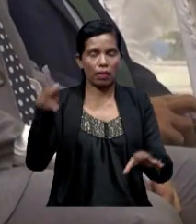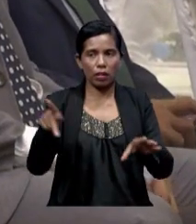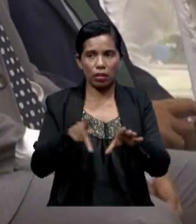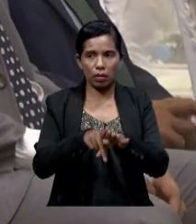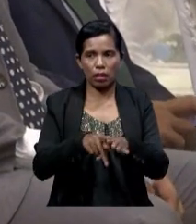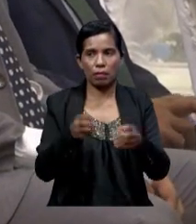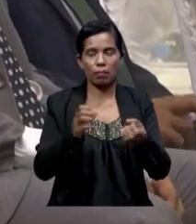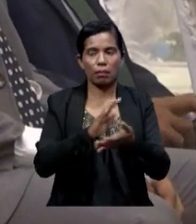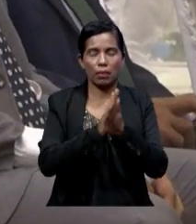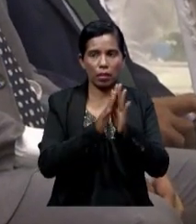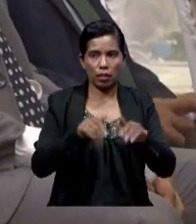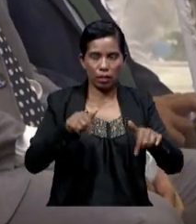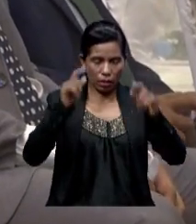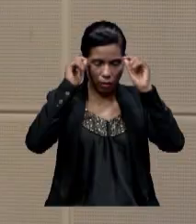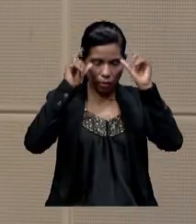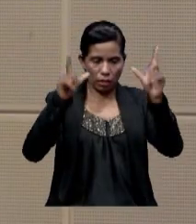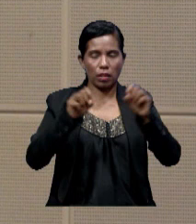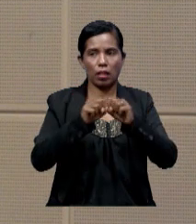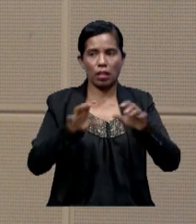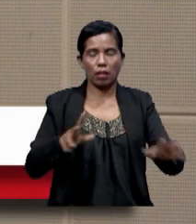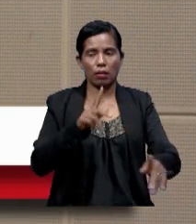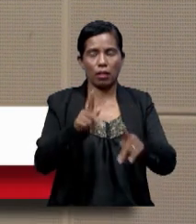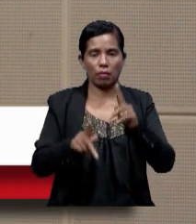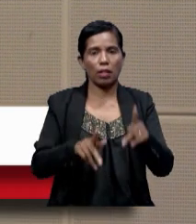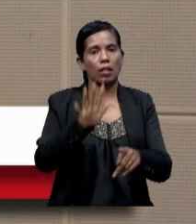e Timor-Leste lá com EMA na em Lima.